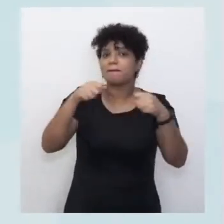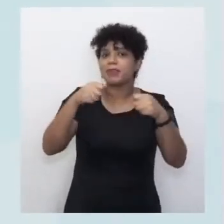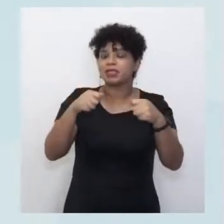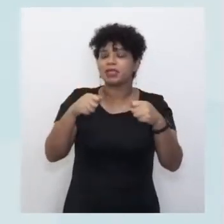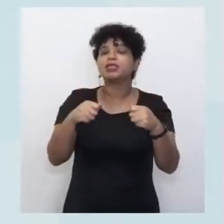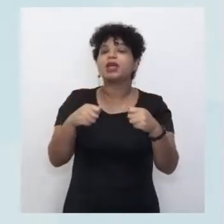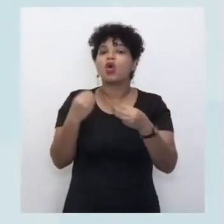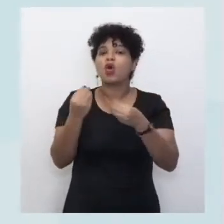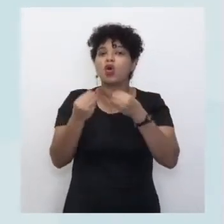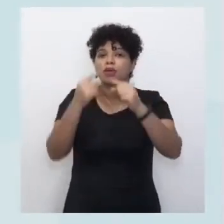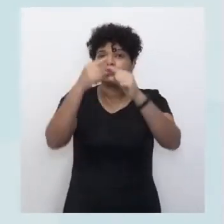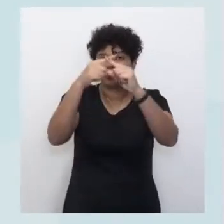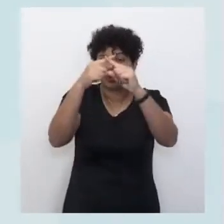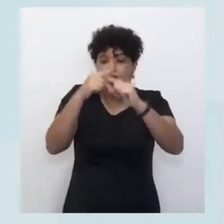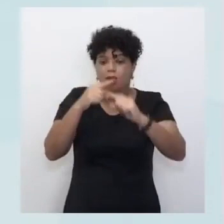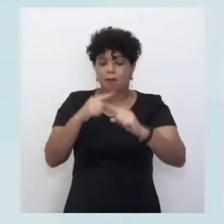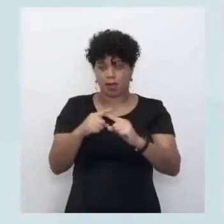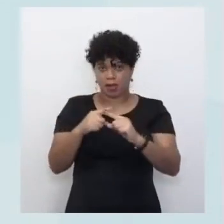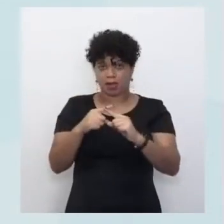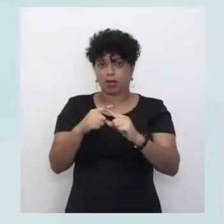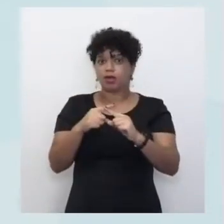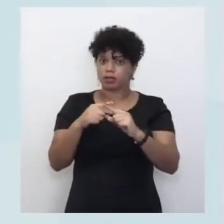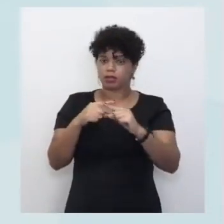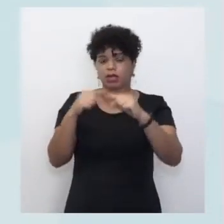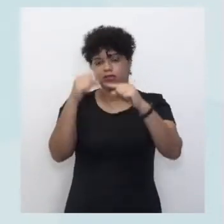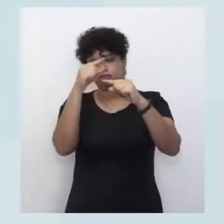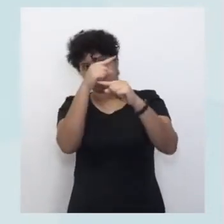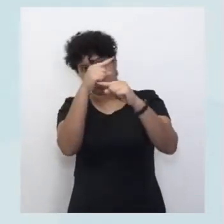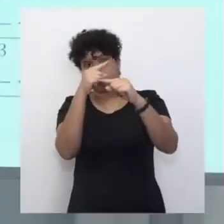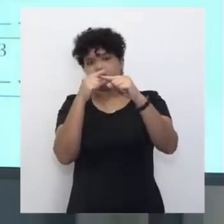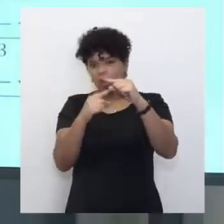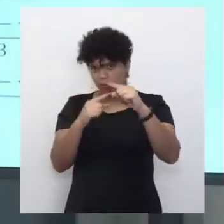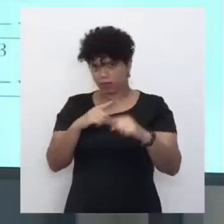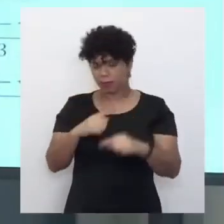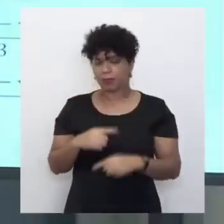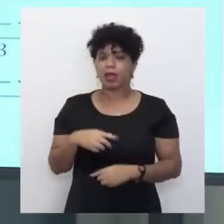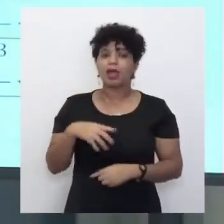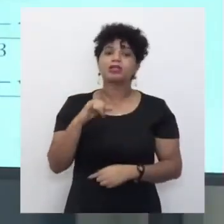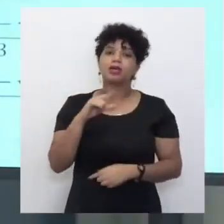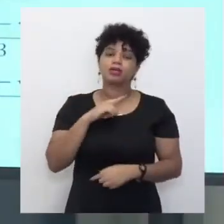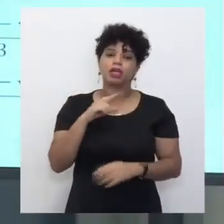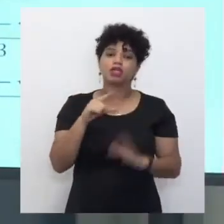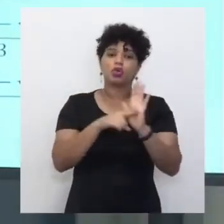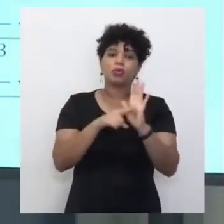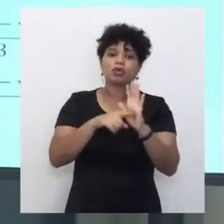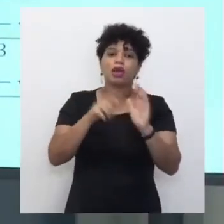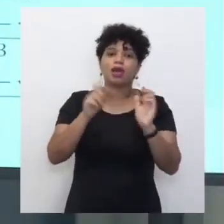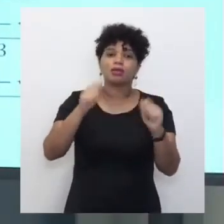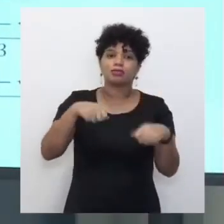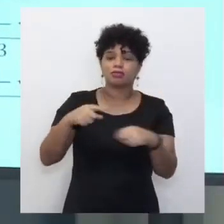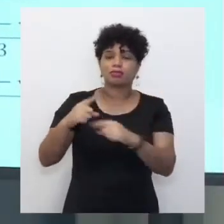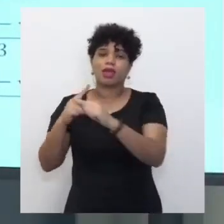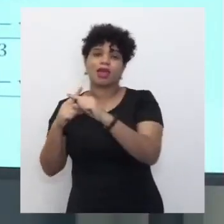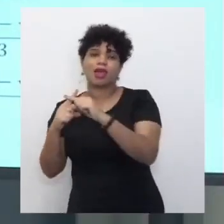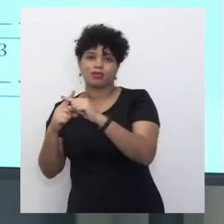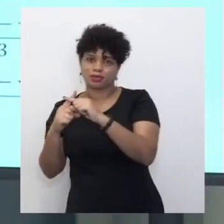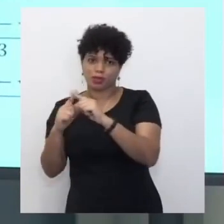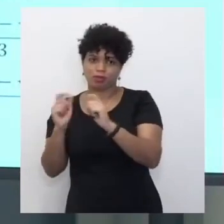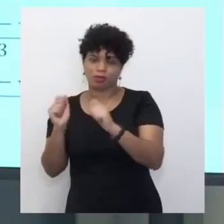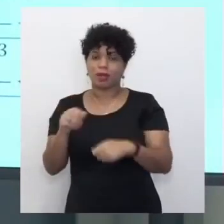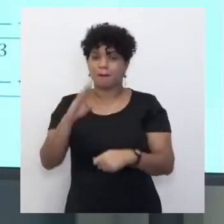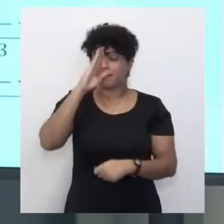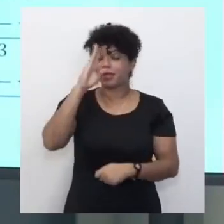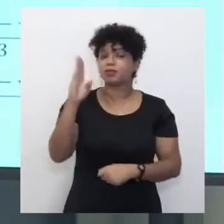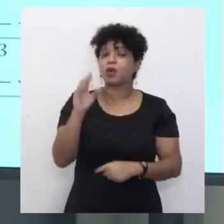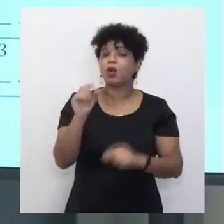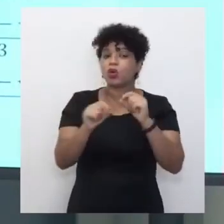pela subtração. Se você tivesse subtração, você multiplicaria pela soma. Lembrando que o objetivo é